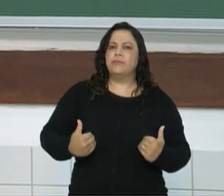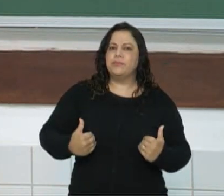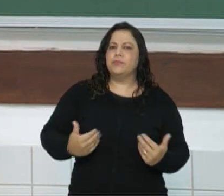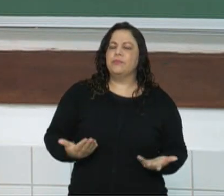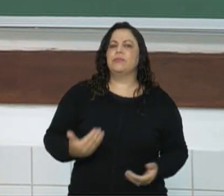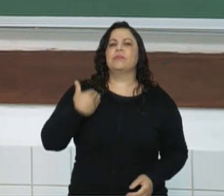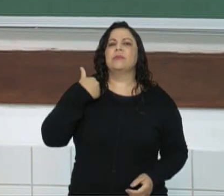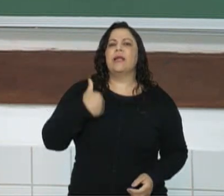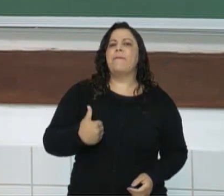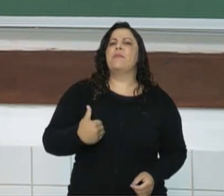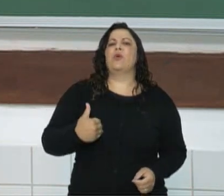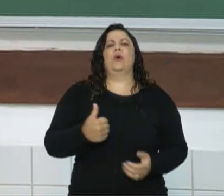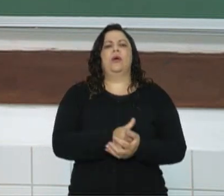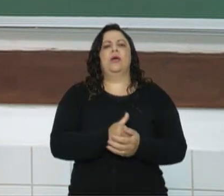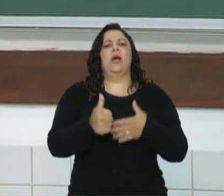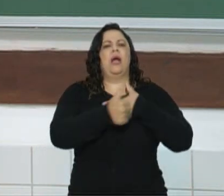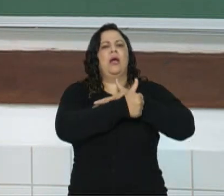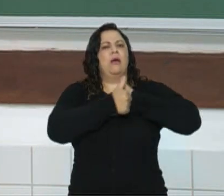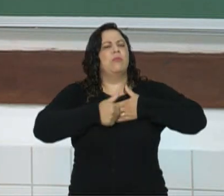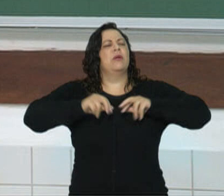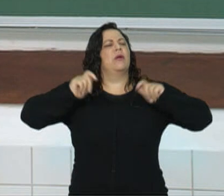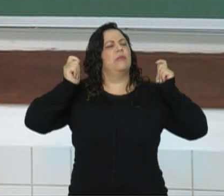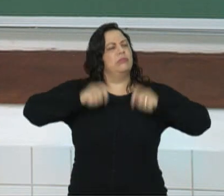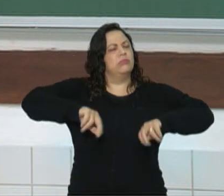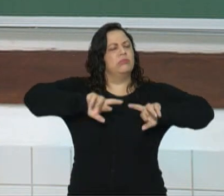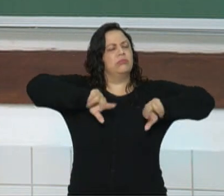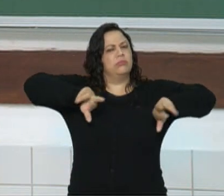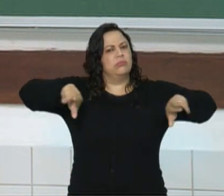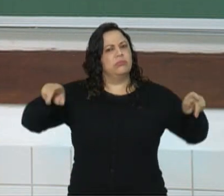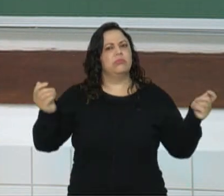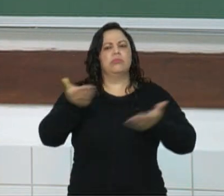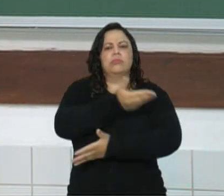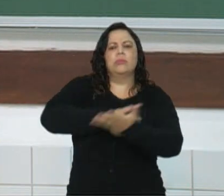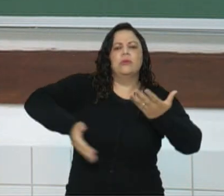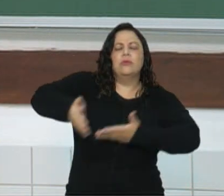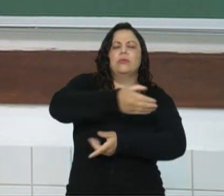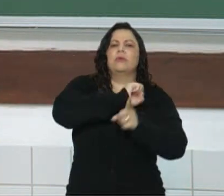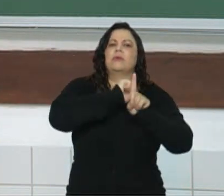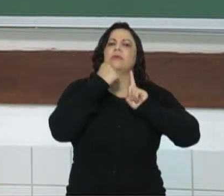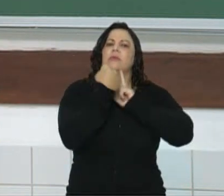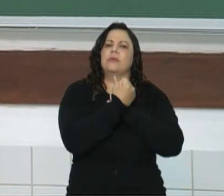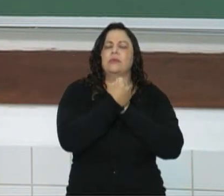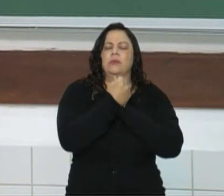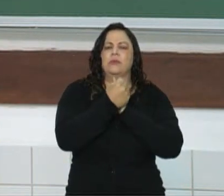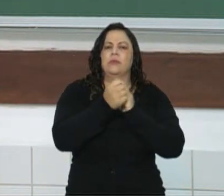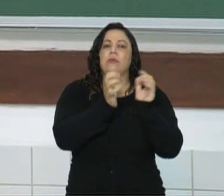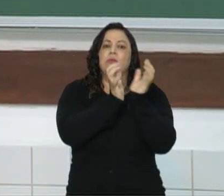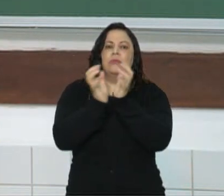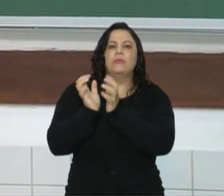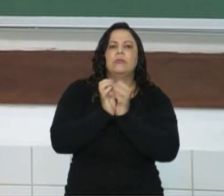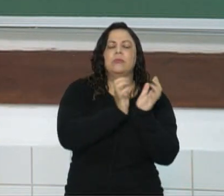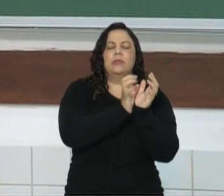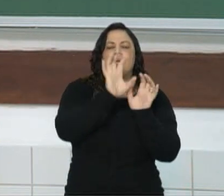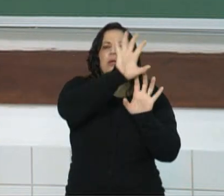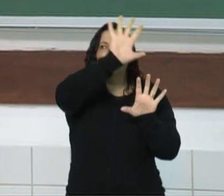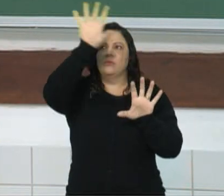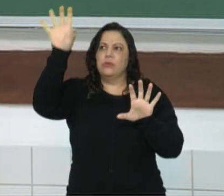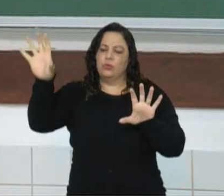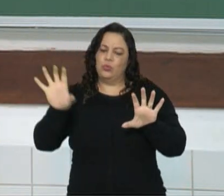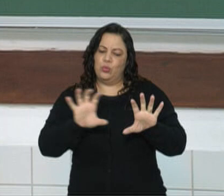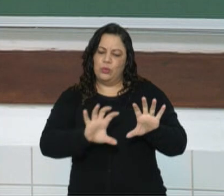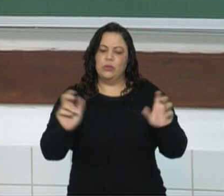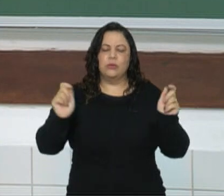da moralidade aí do seu convívio, da sua sociedade, da sua comunidade, da sua região. Então,